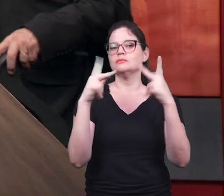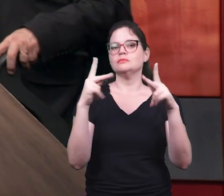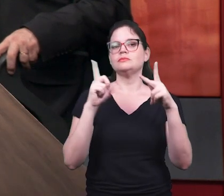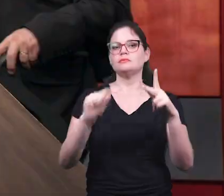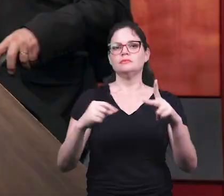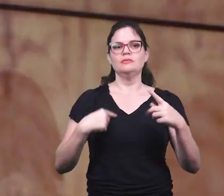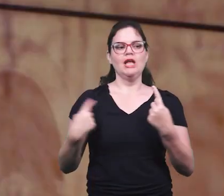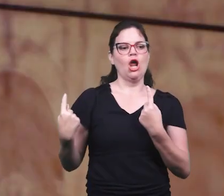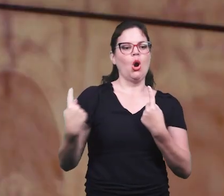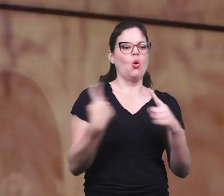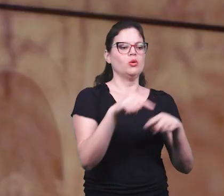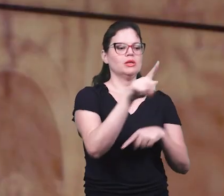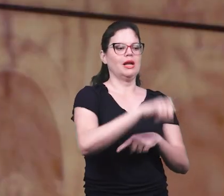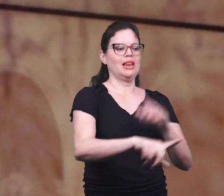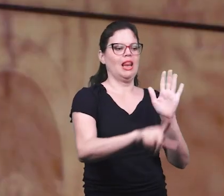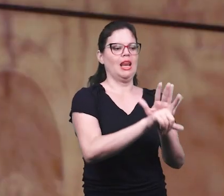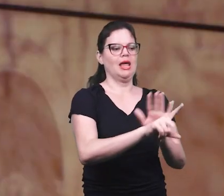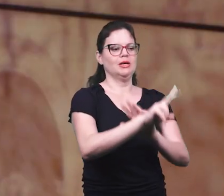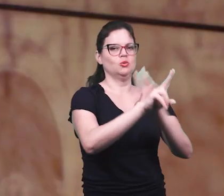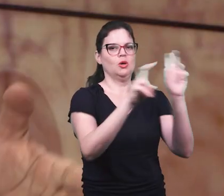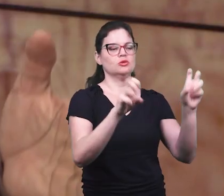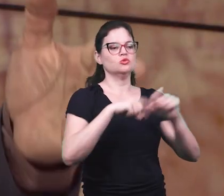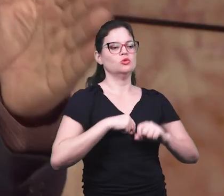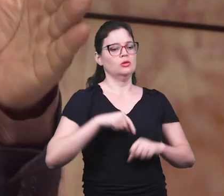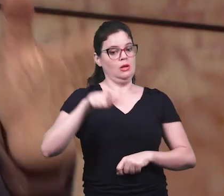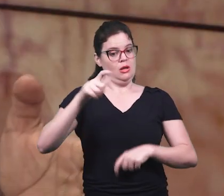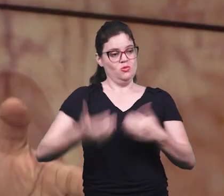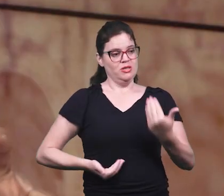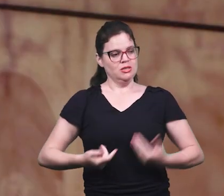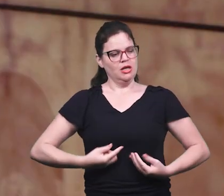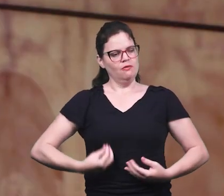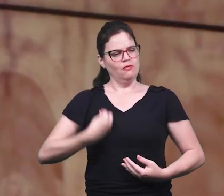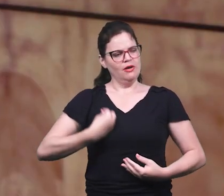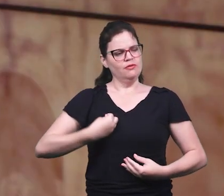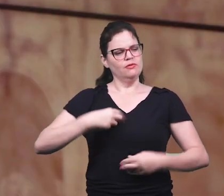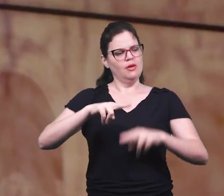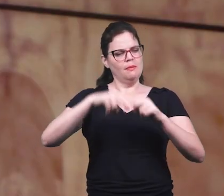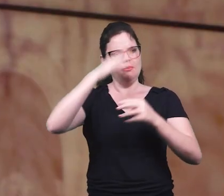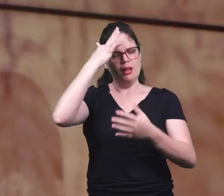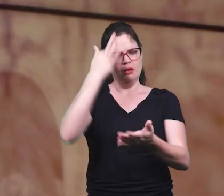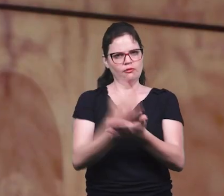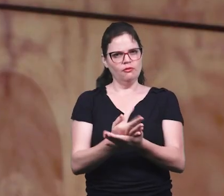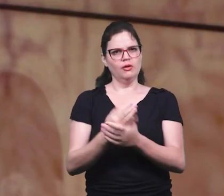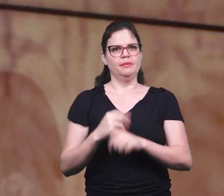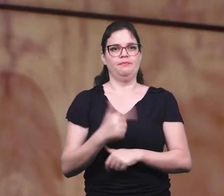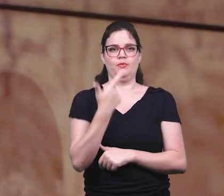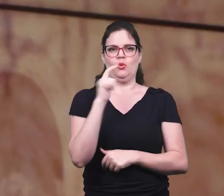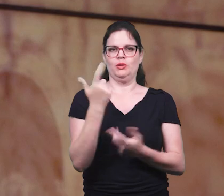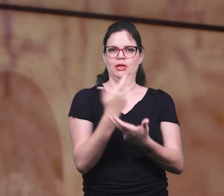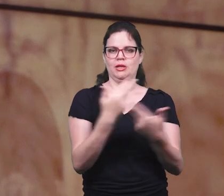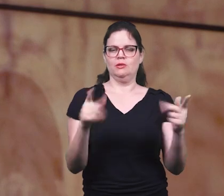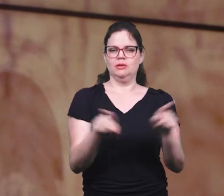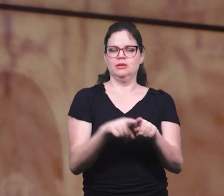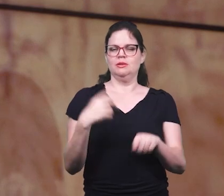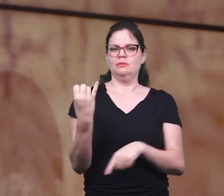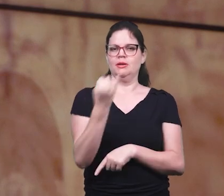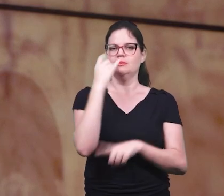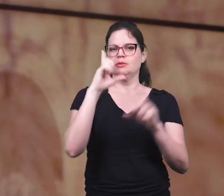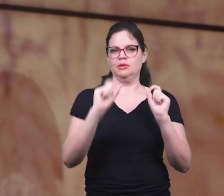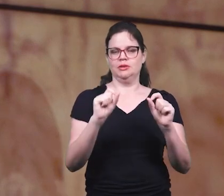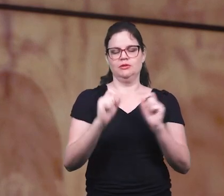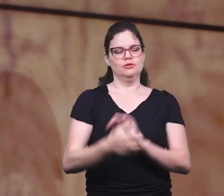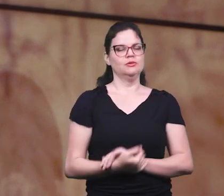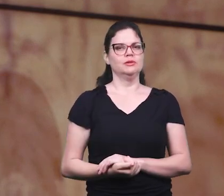era contra as obras, ele falava que o justo virá pela fé. E outro ponto importante que o pastor Gideoti